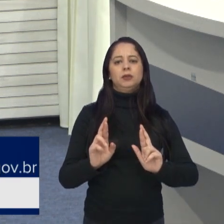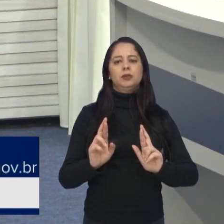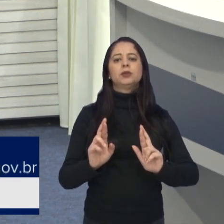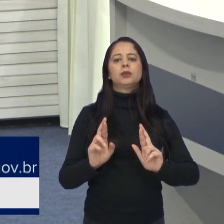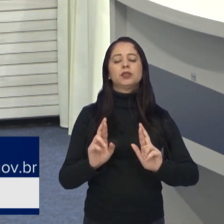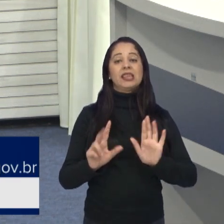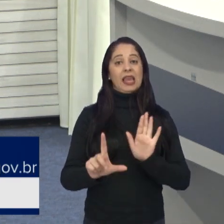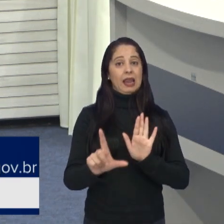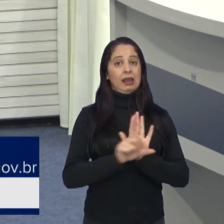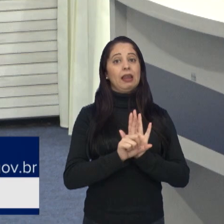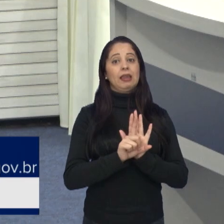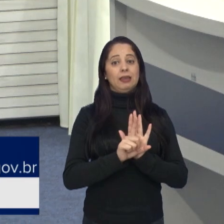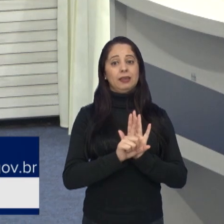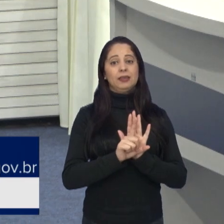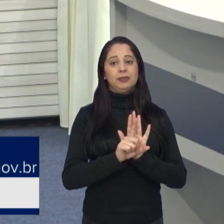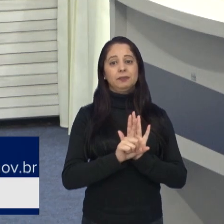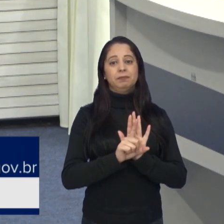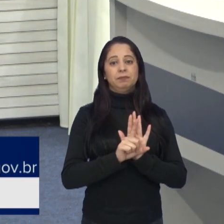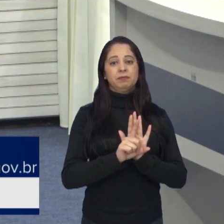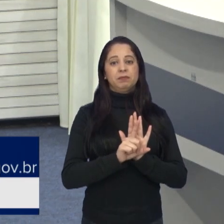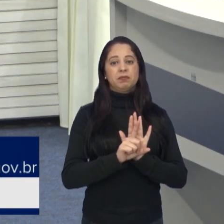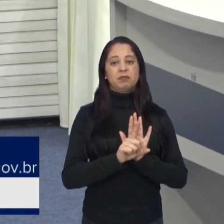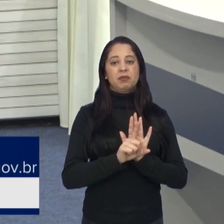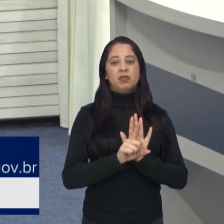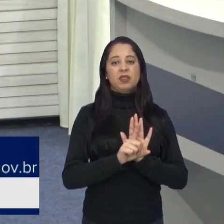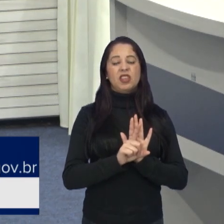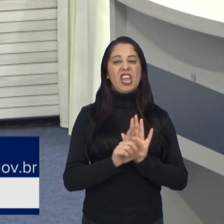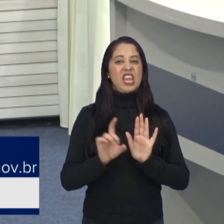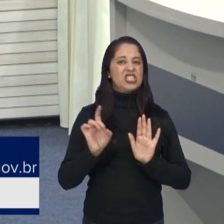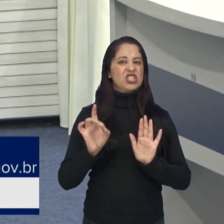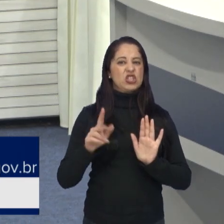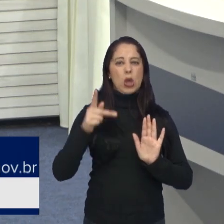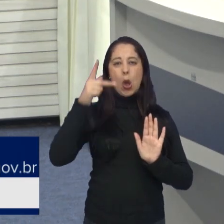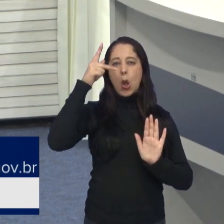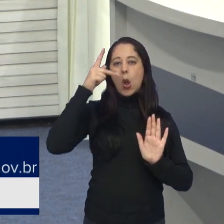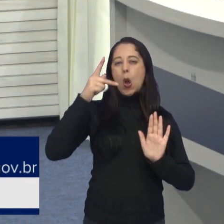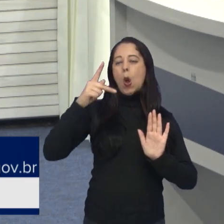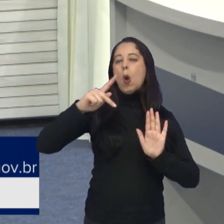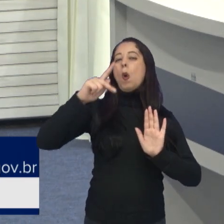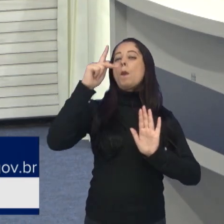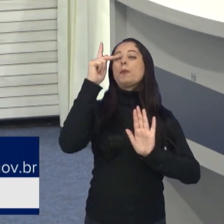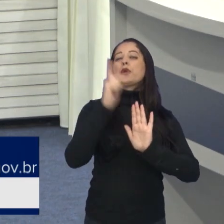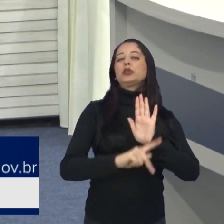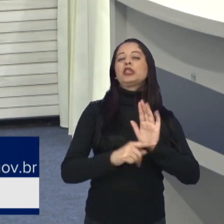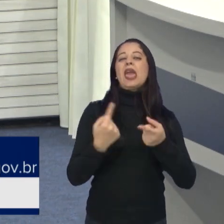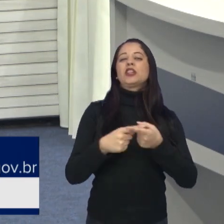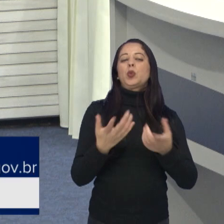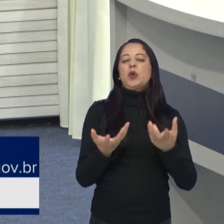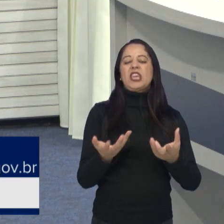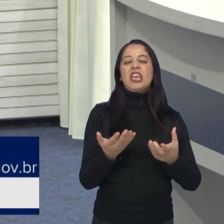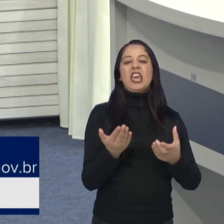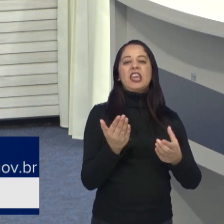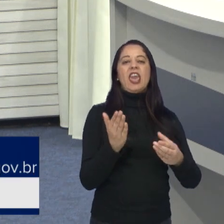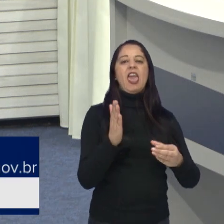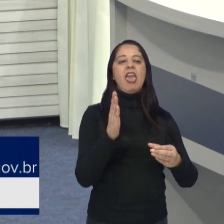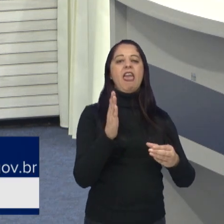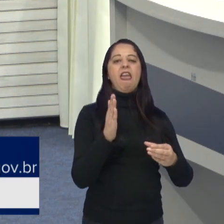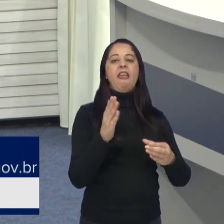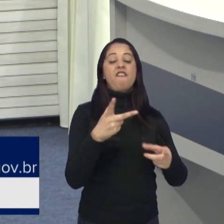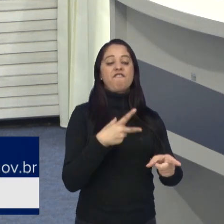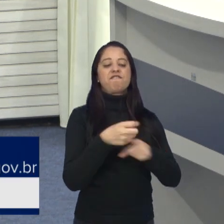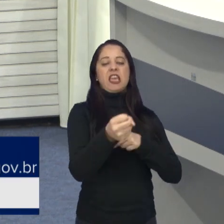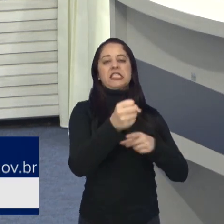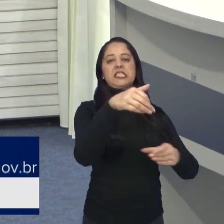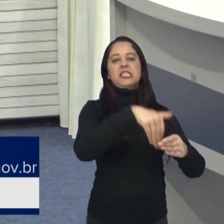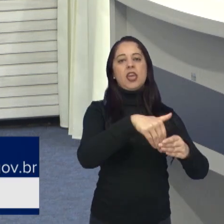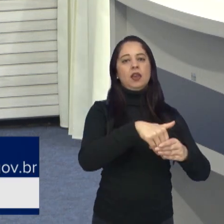essa lei não seja um projeto eleitoreiro. Até porque tem outros assuntos a